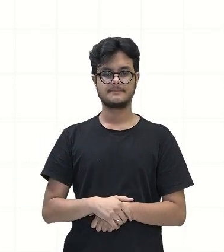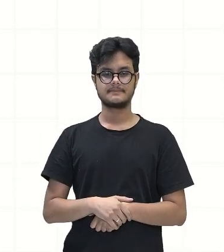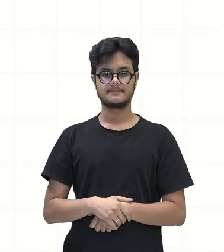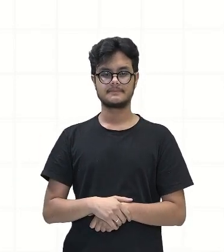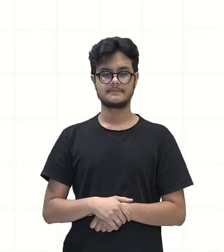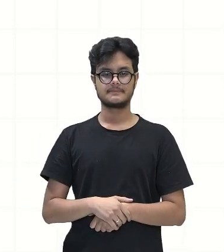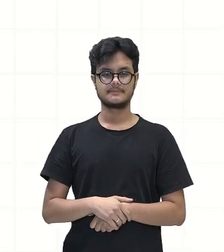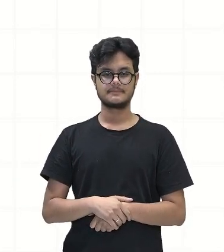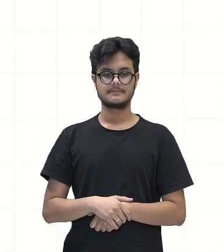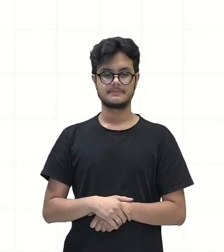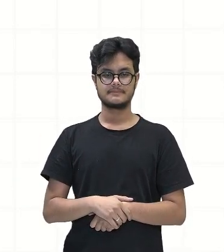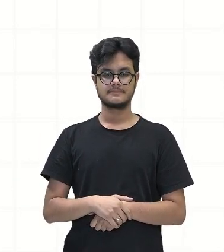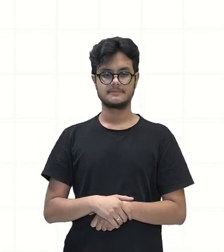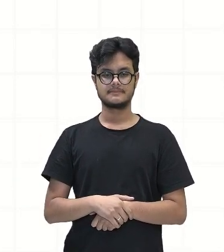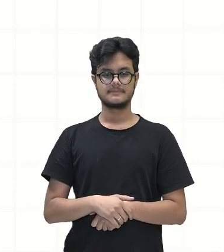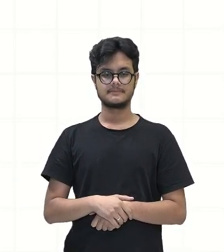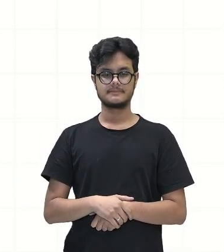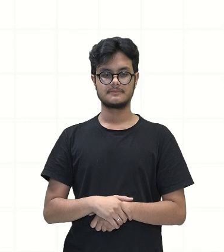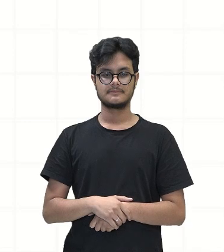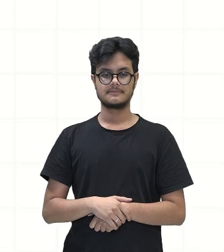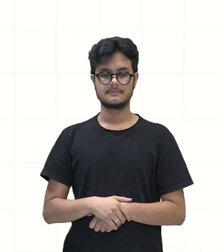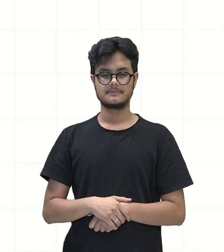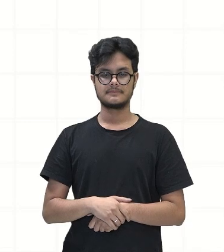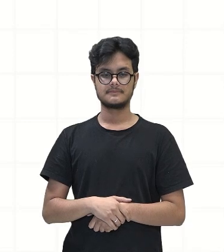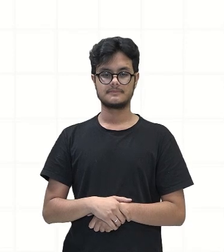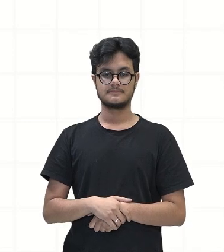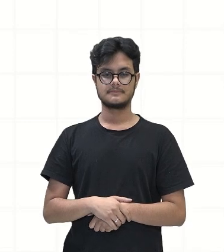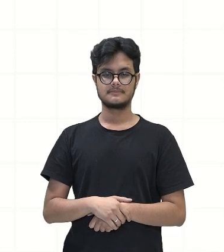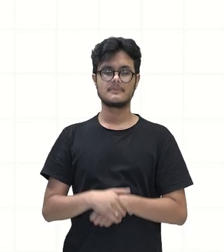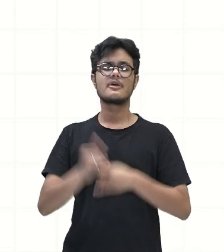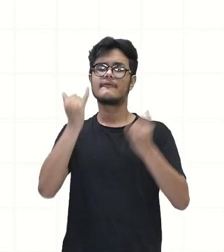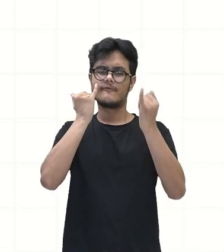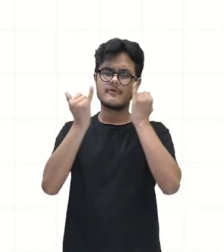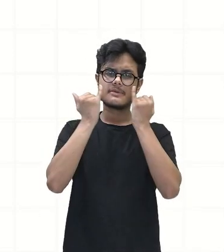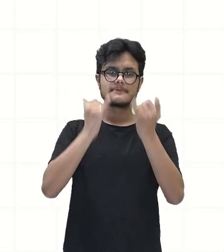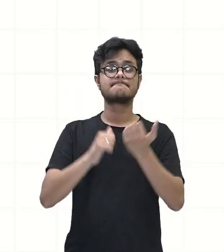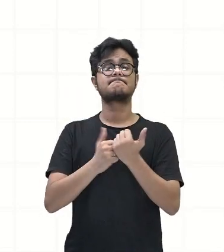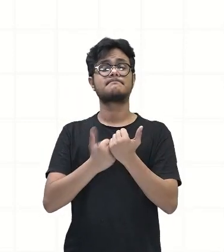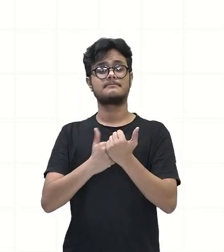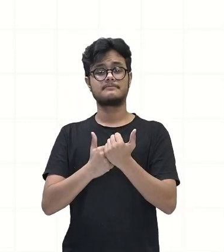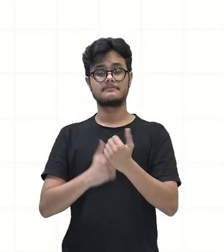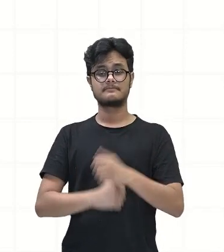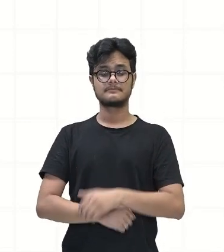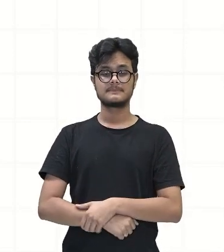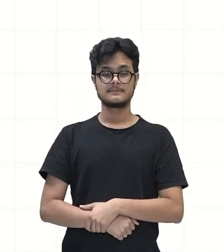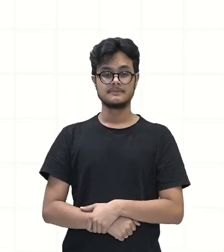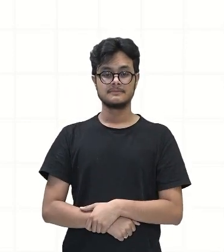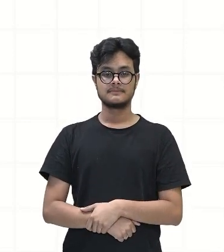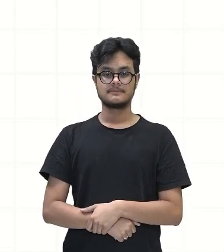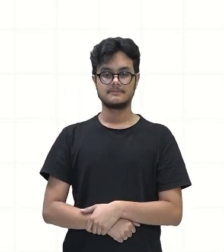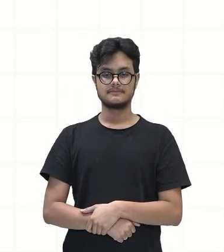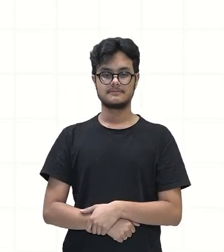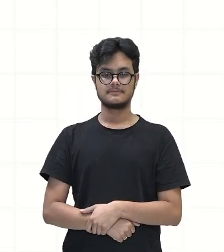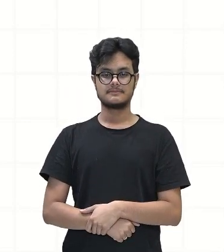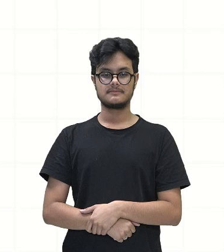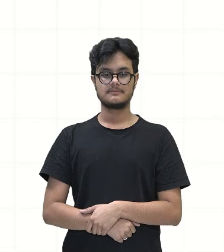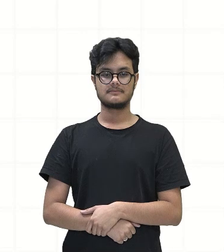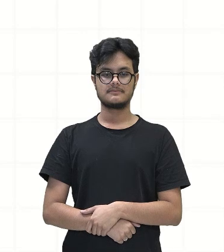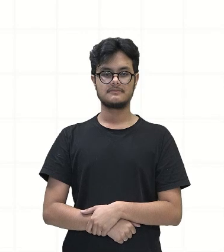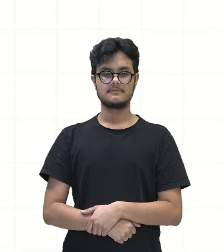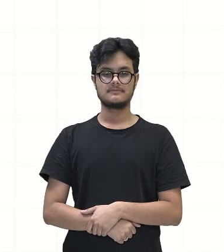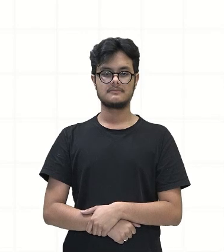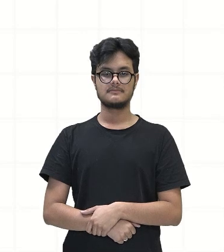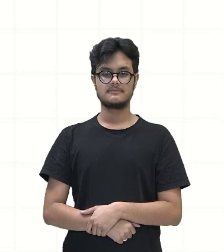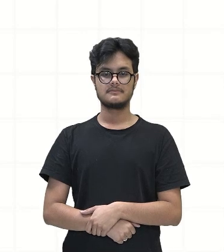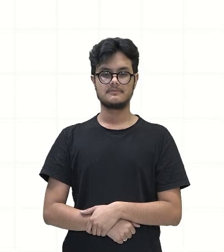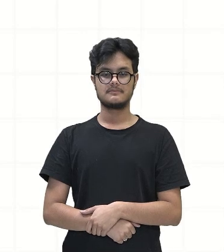Olha só. Só substituir a medida do lado na fórmula e posso afirmar que a diagonal desse quadradinho é